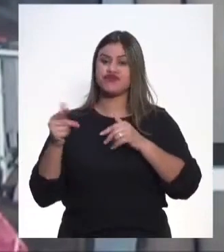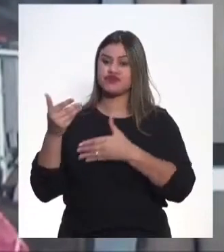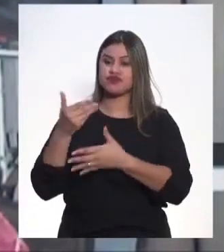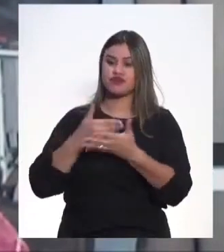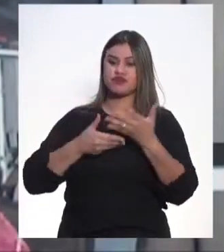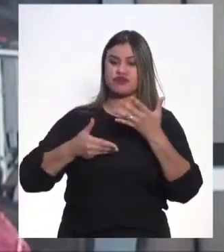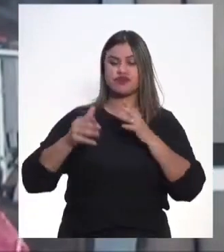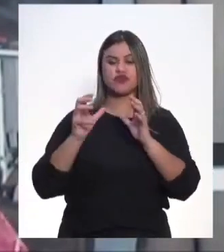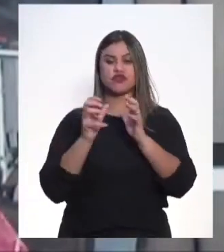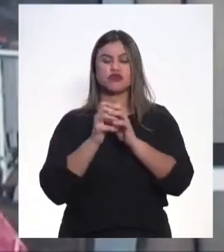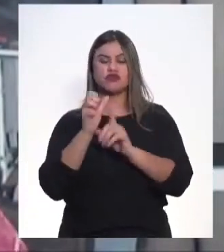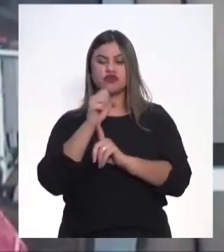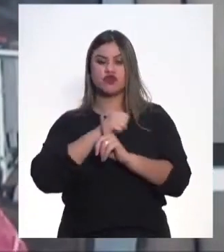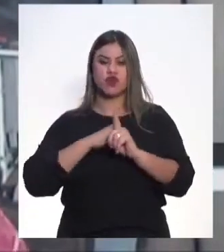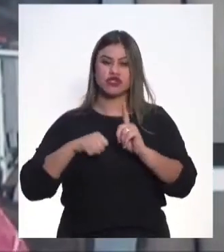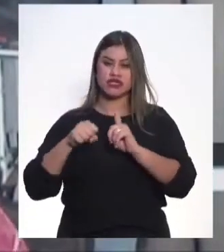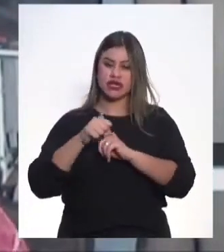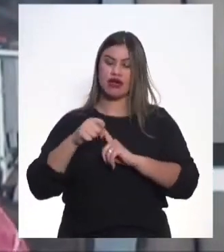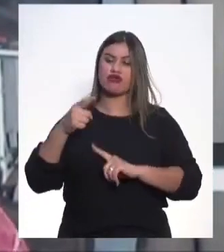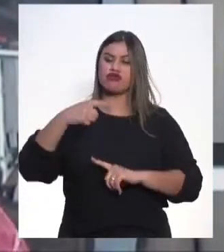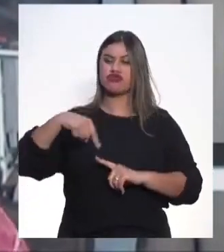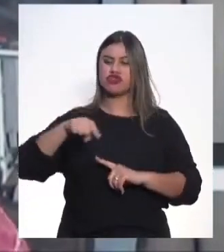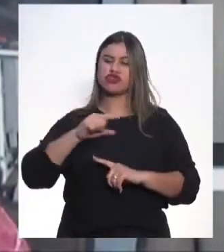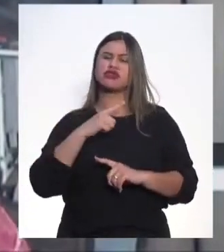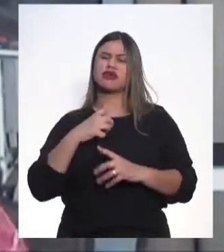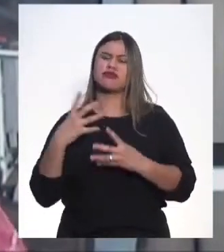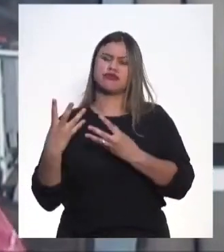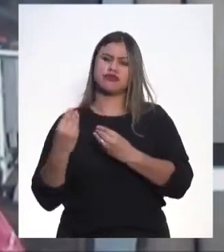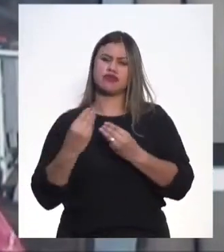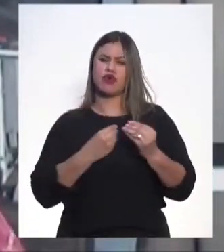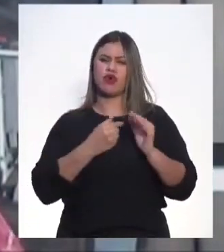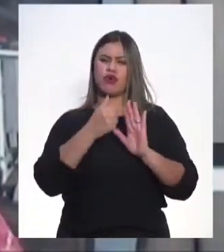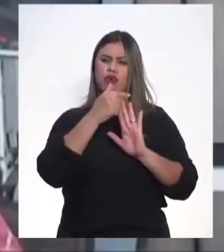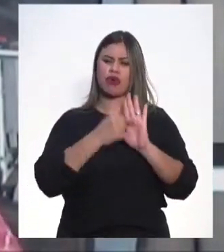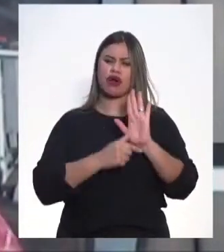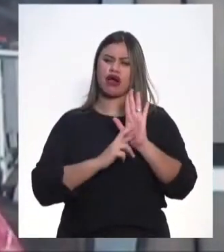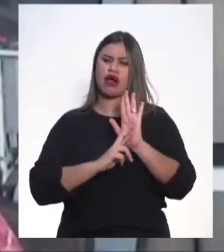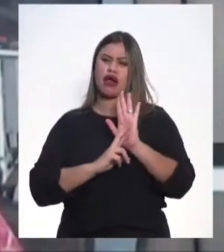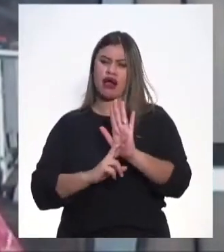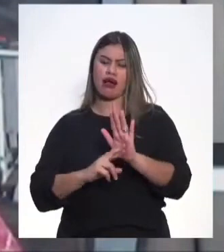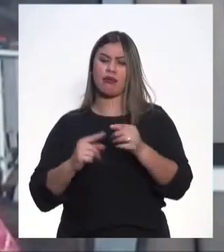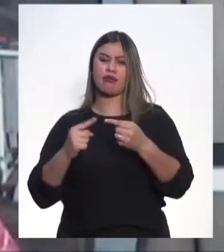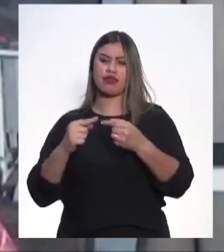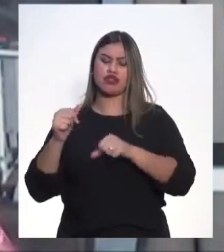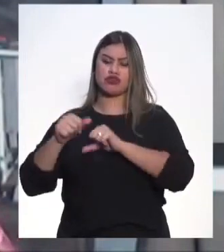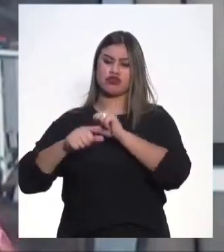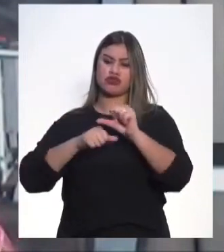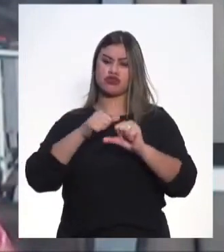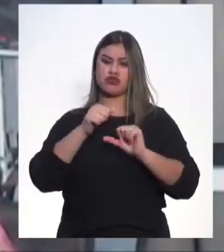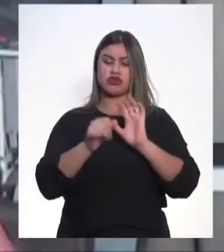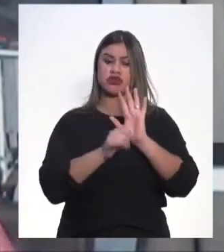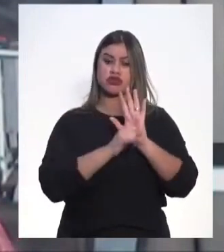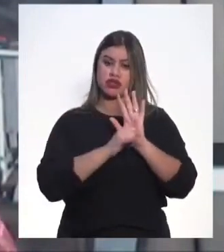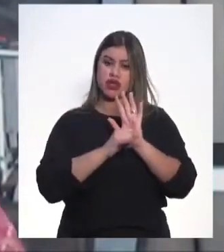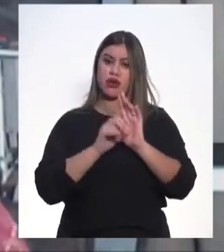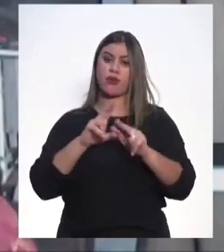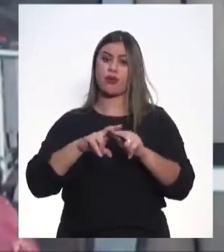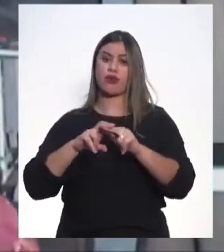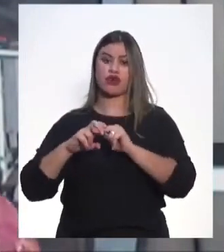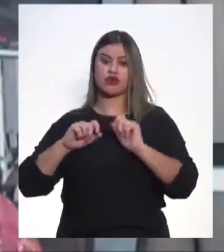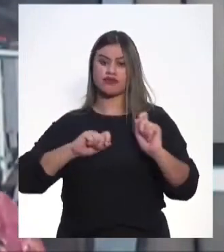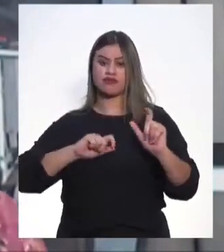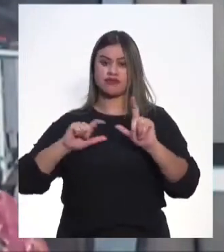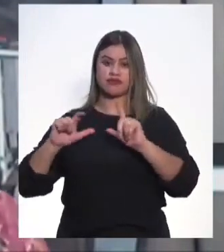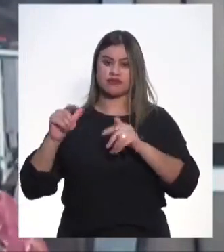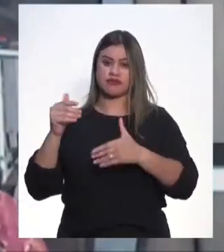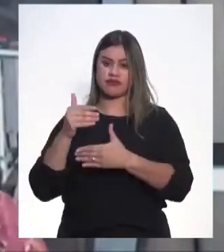grupos sociais, nós temos muitas referências que transformam e compõem a nossa identidade. Por isso, vai aparecer aí